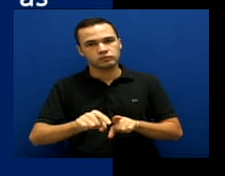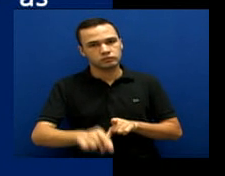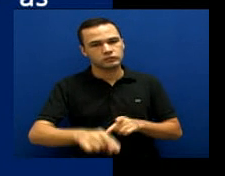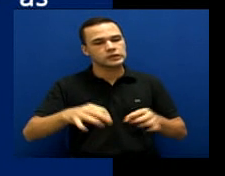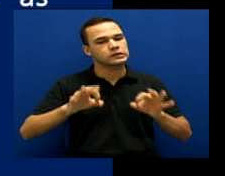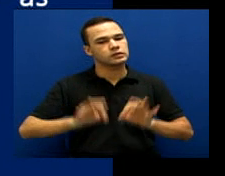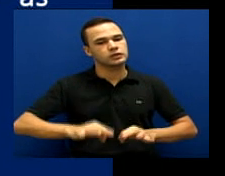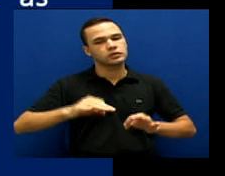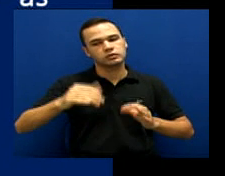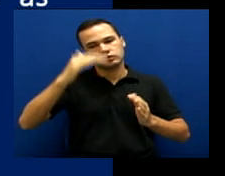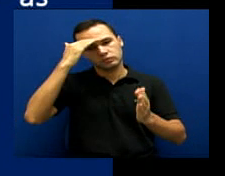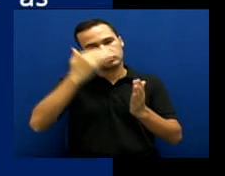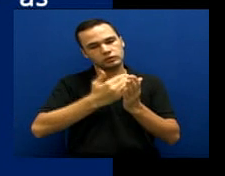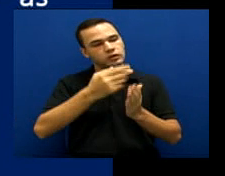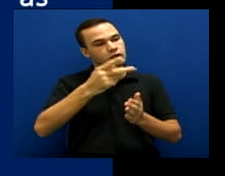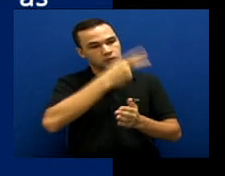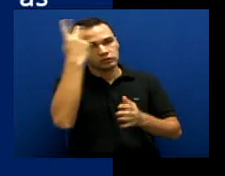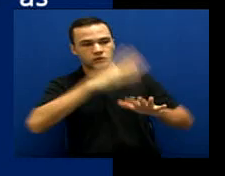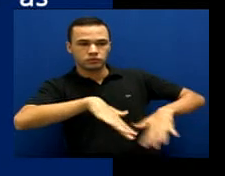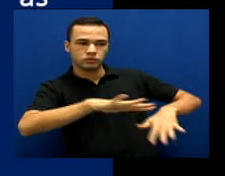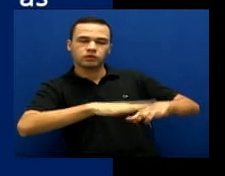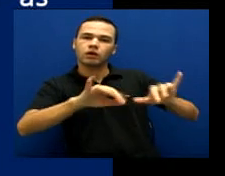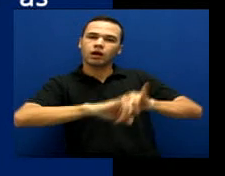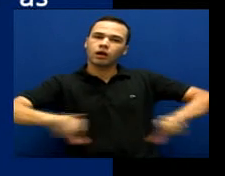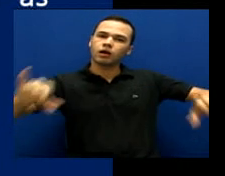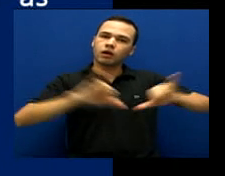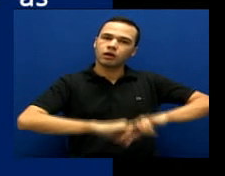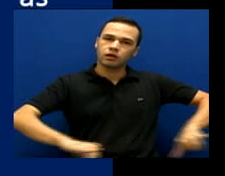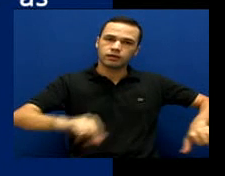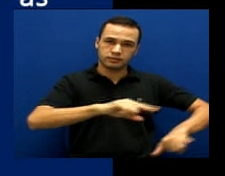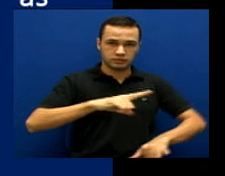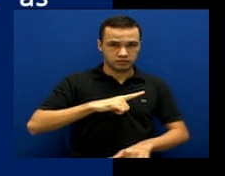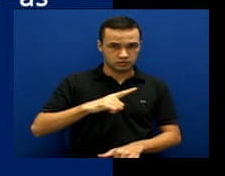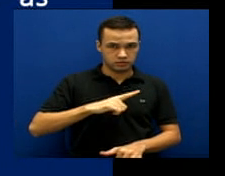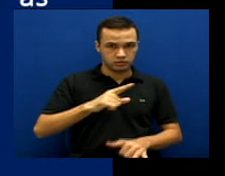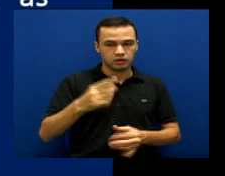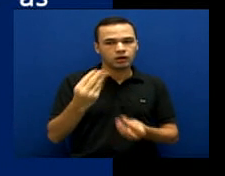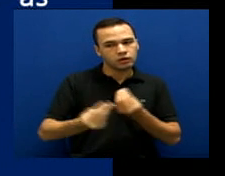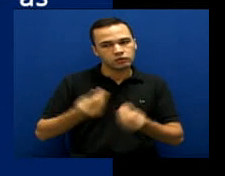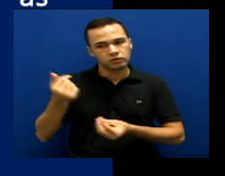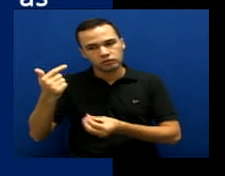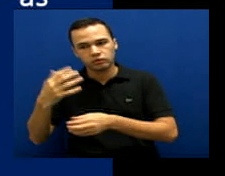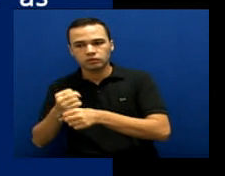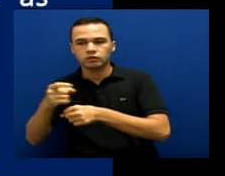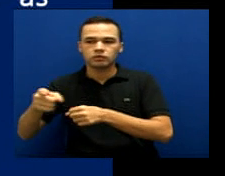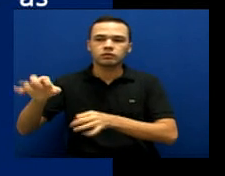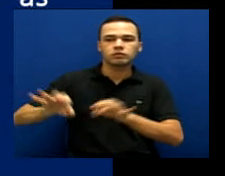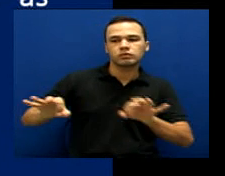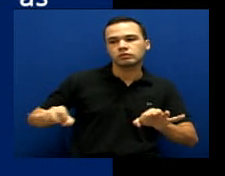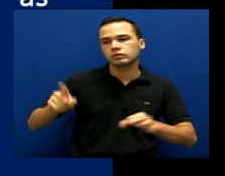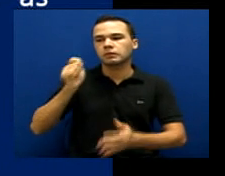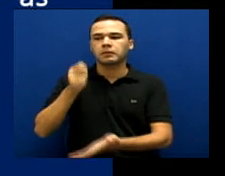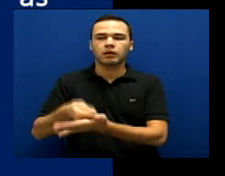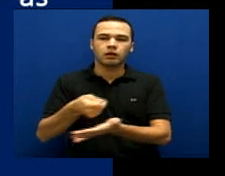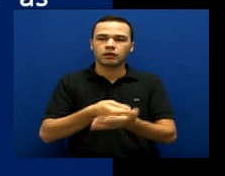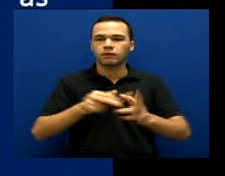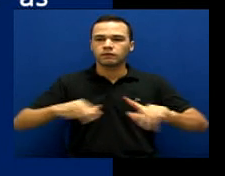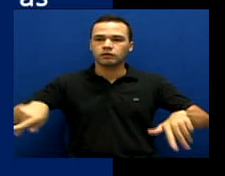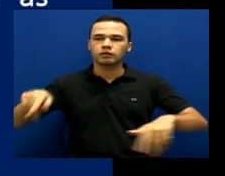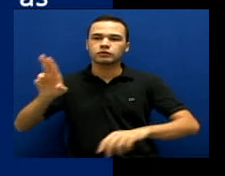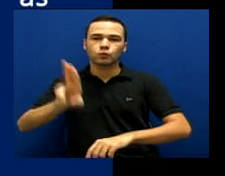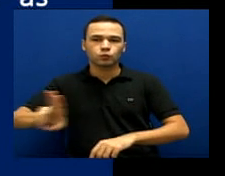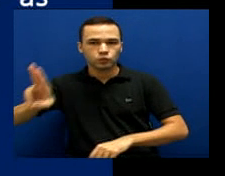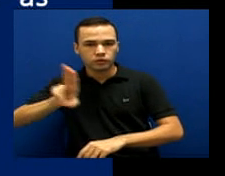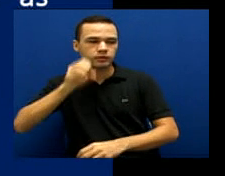aos cidadãos apresentamos esse relatório o desempenho da execução orçamentária e financeira assim como da avaliação do cumprimento